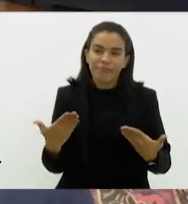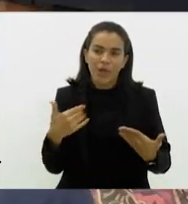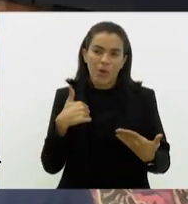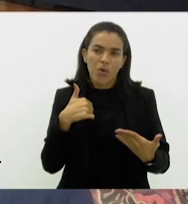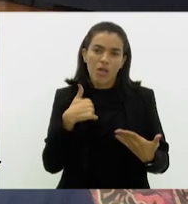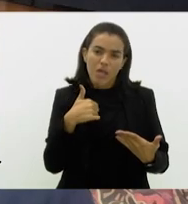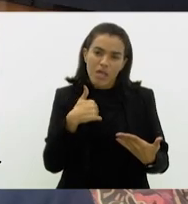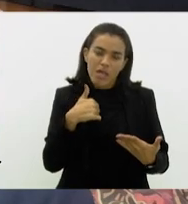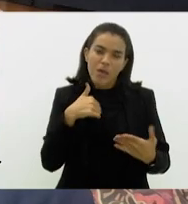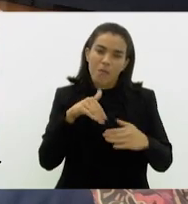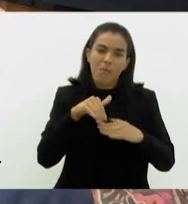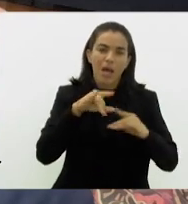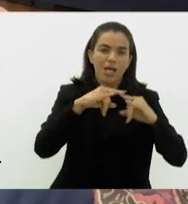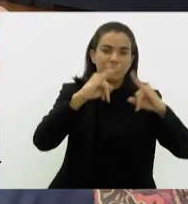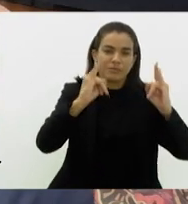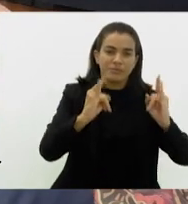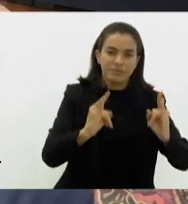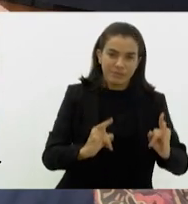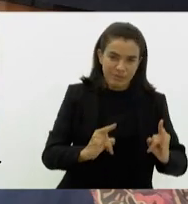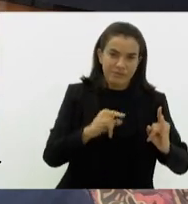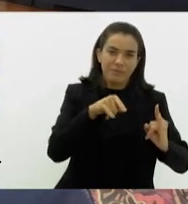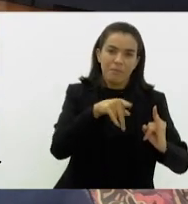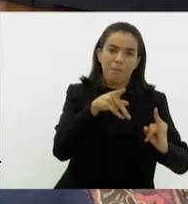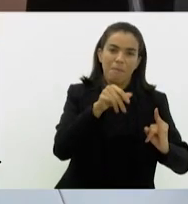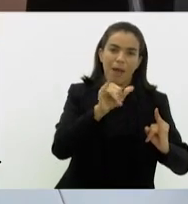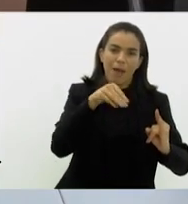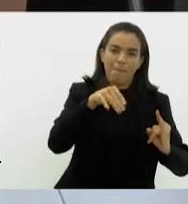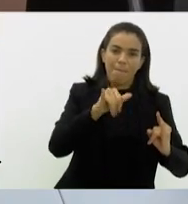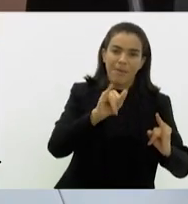muito mais a cabana do pai Miguel das Almas.